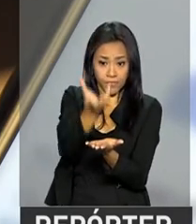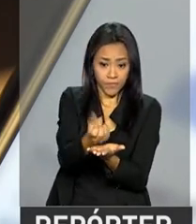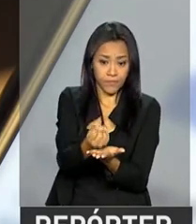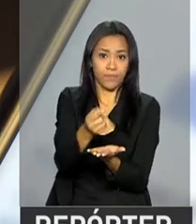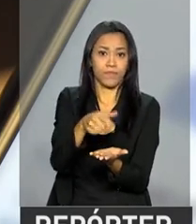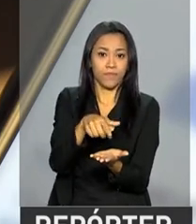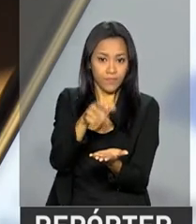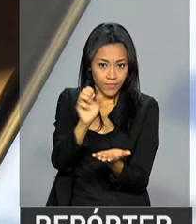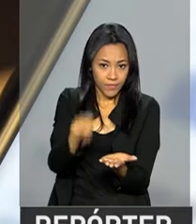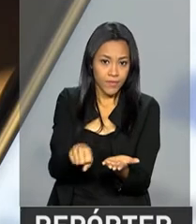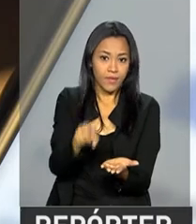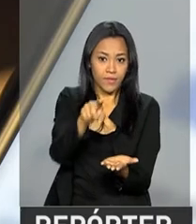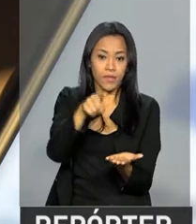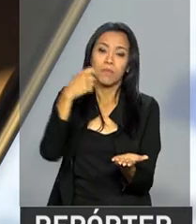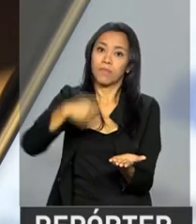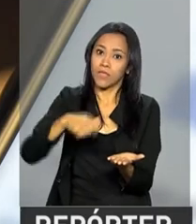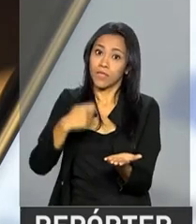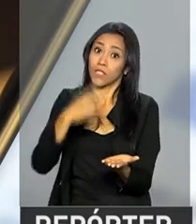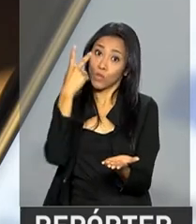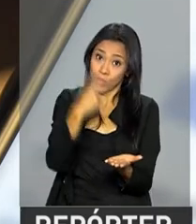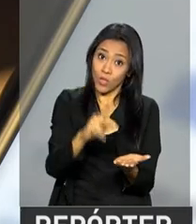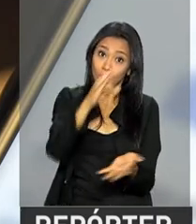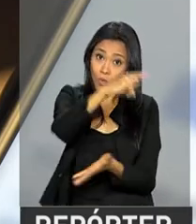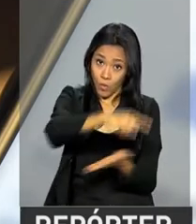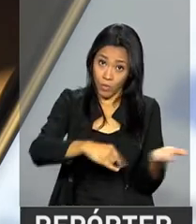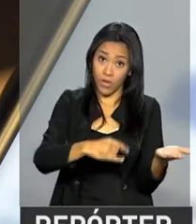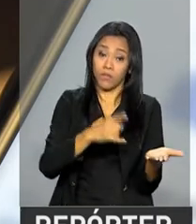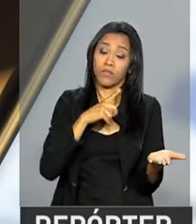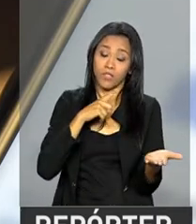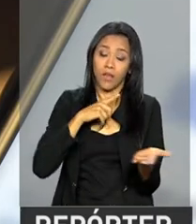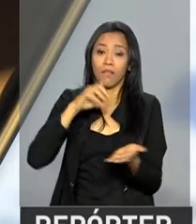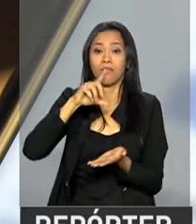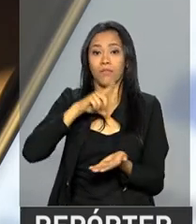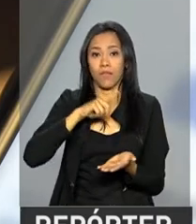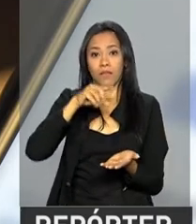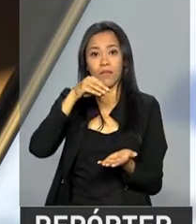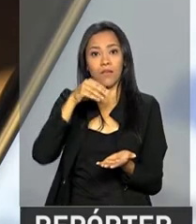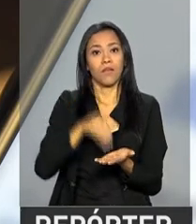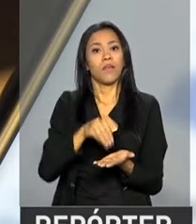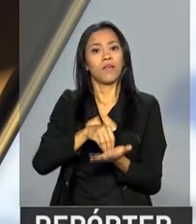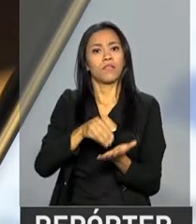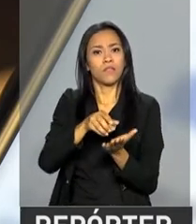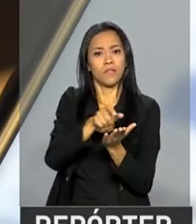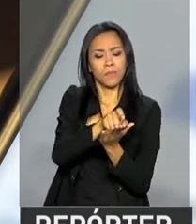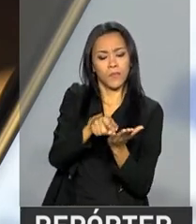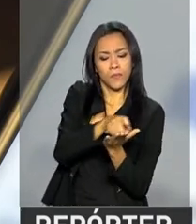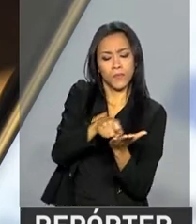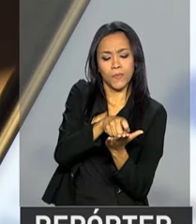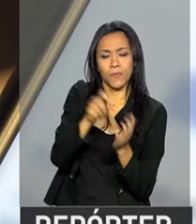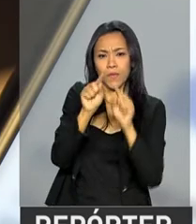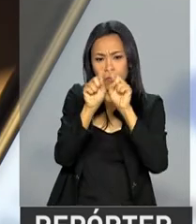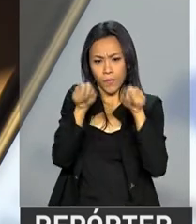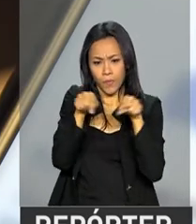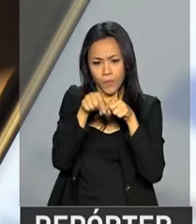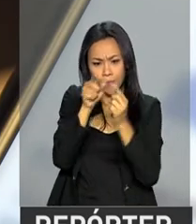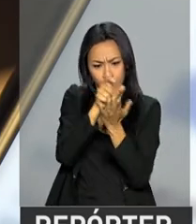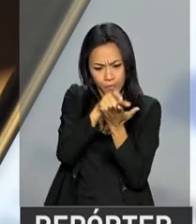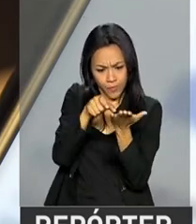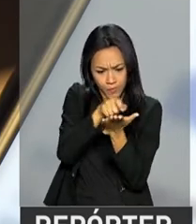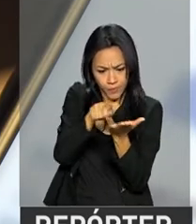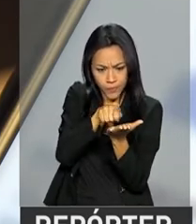sim é preciso que o seu documento atual já possua o qr code que como eu faço para obter a nova